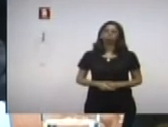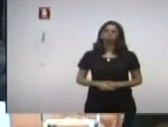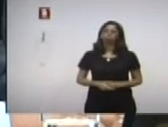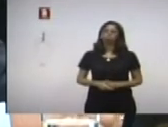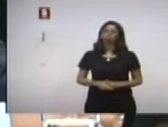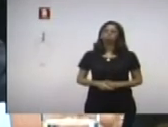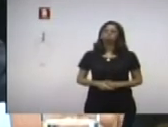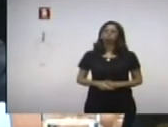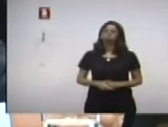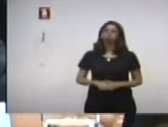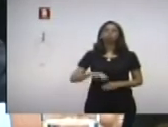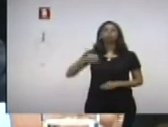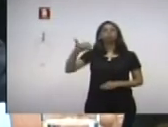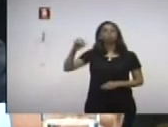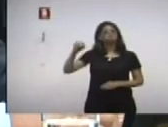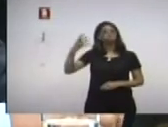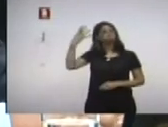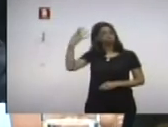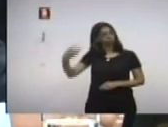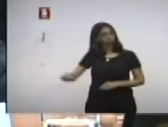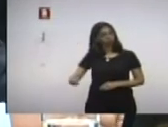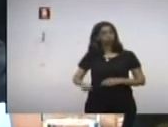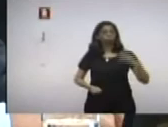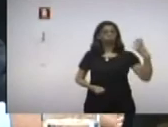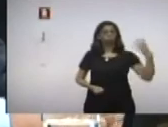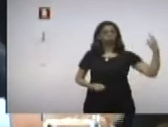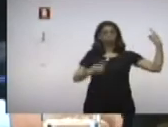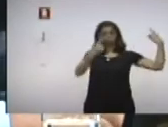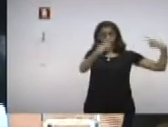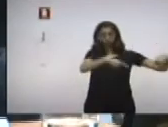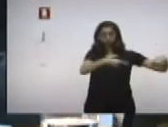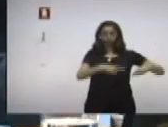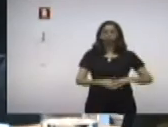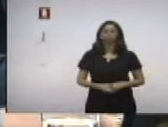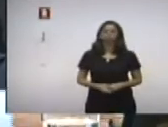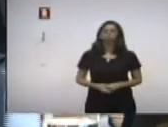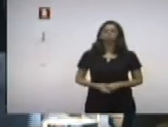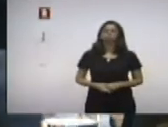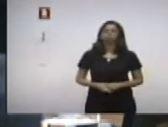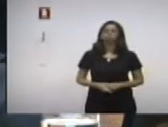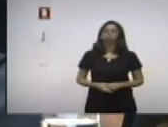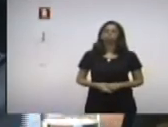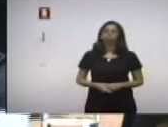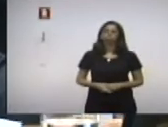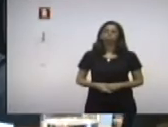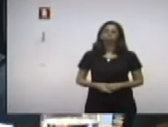o quanto dez votos favoráveis com quatro votos contrários à